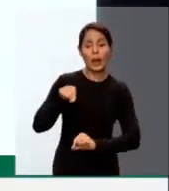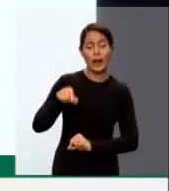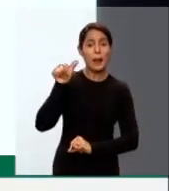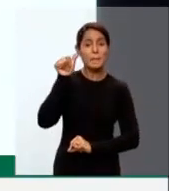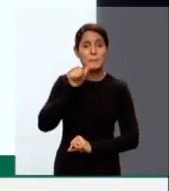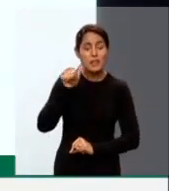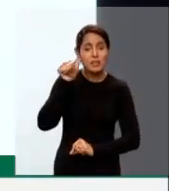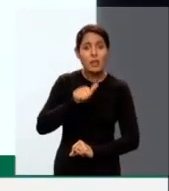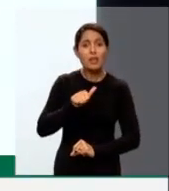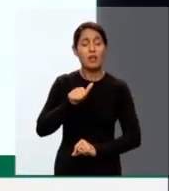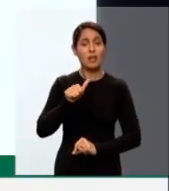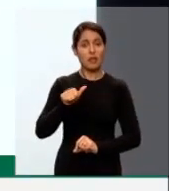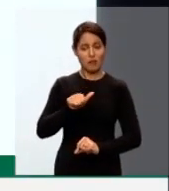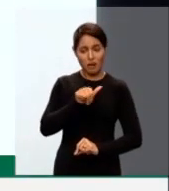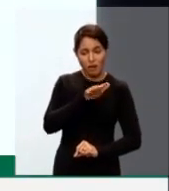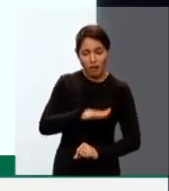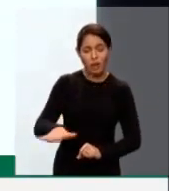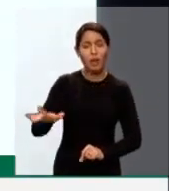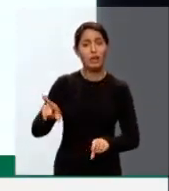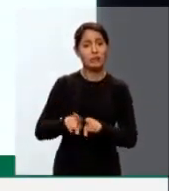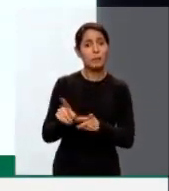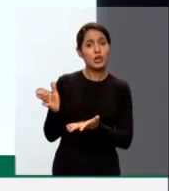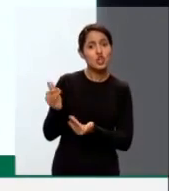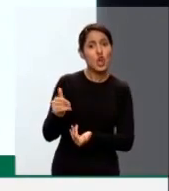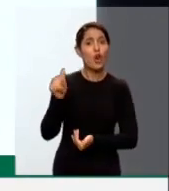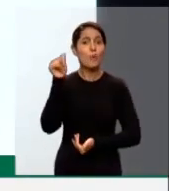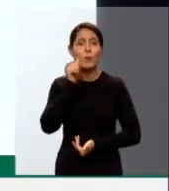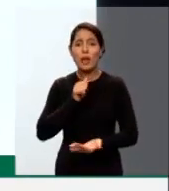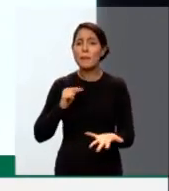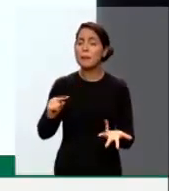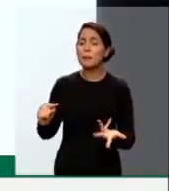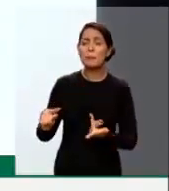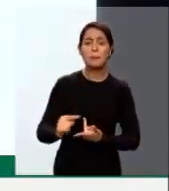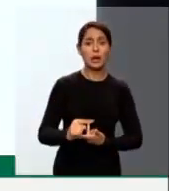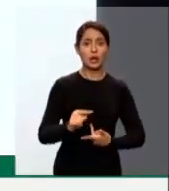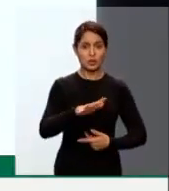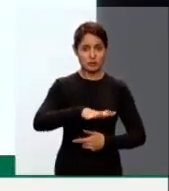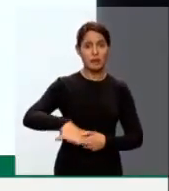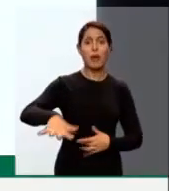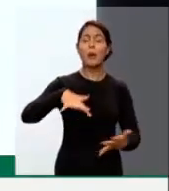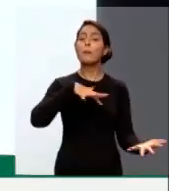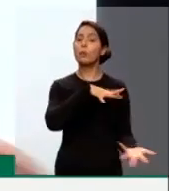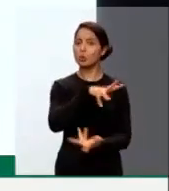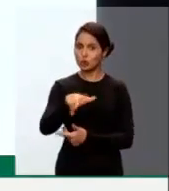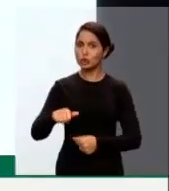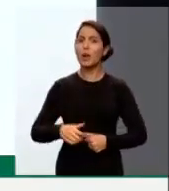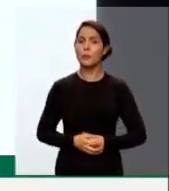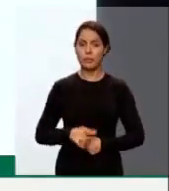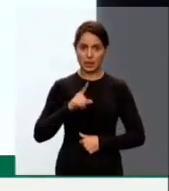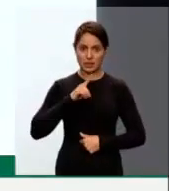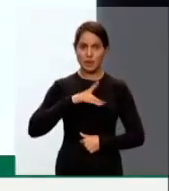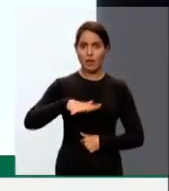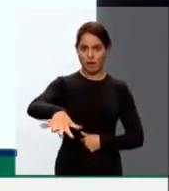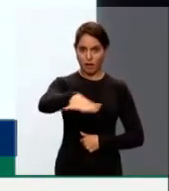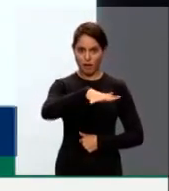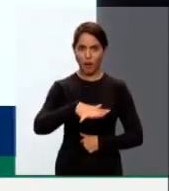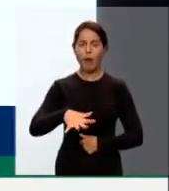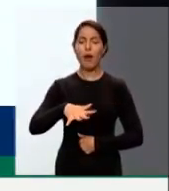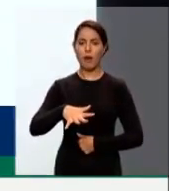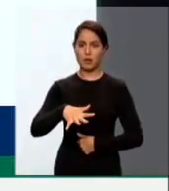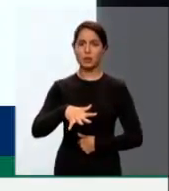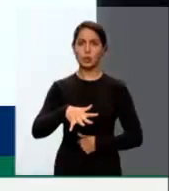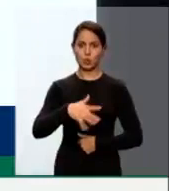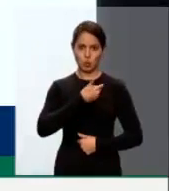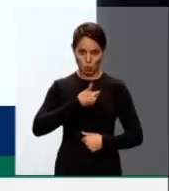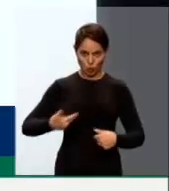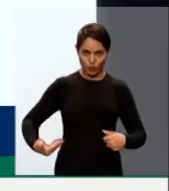anual que é empreendida por diversos atores da sociedade civil, do poder público, e